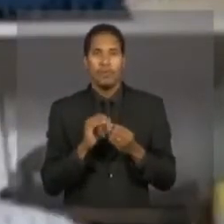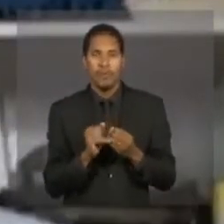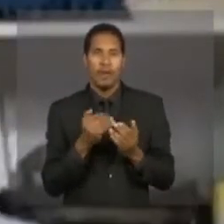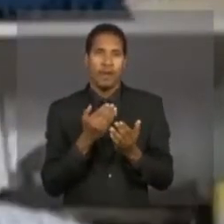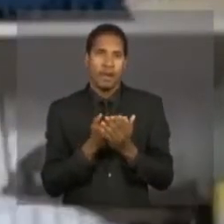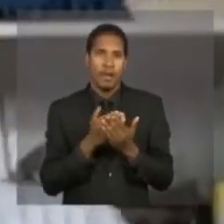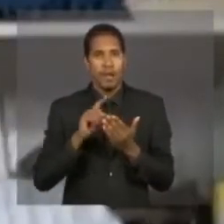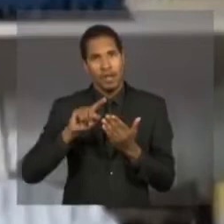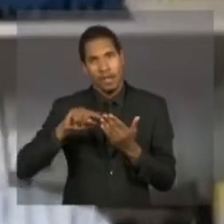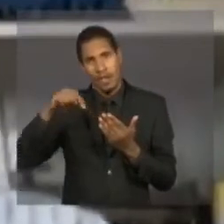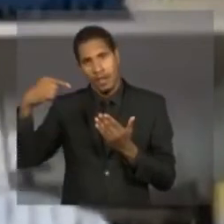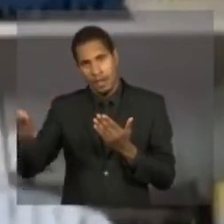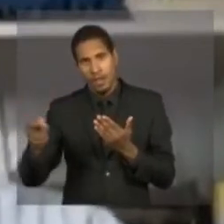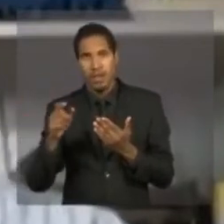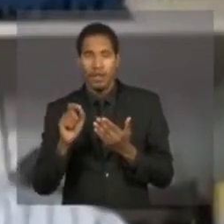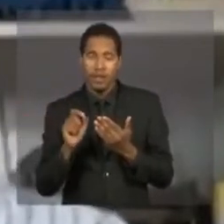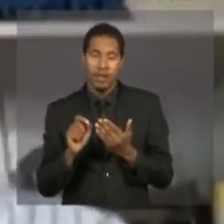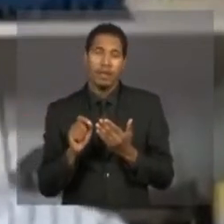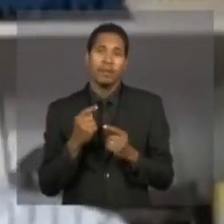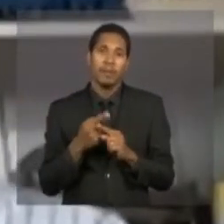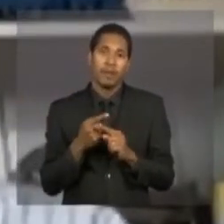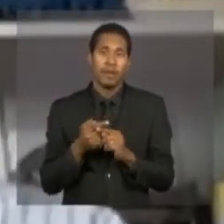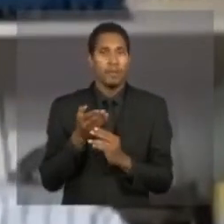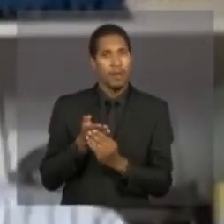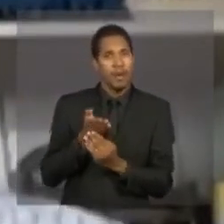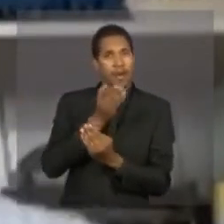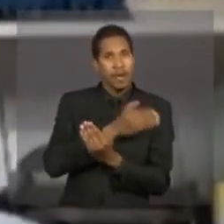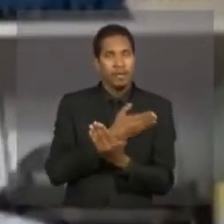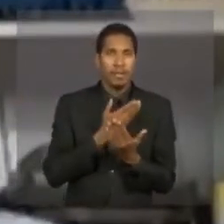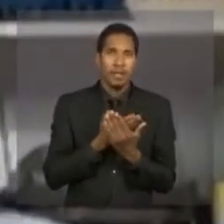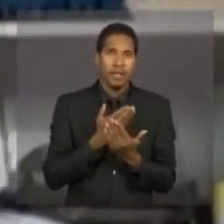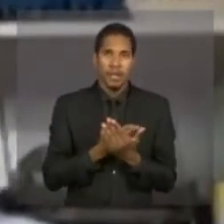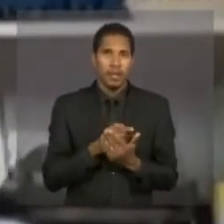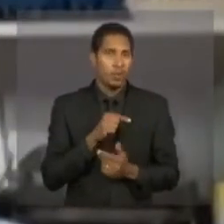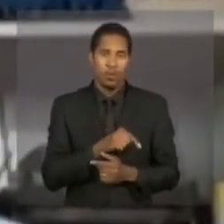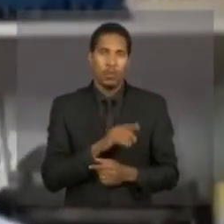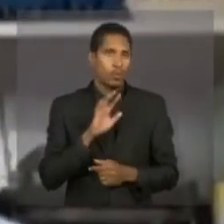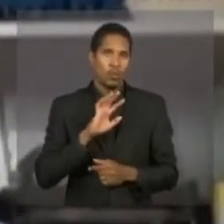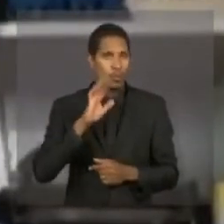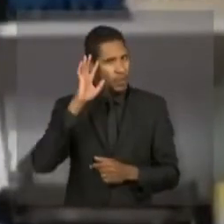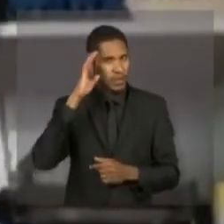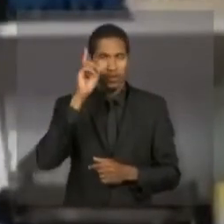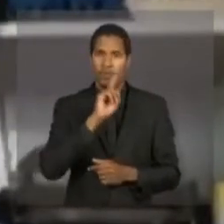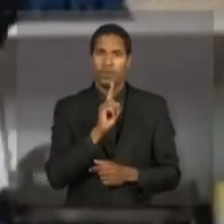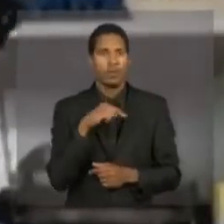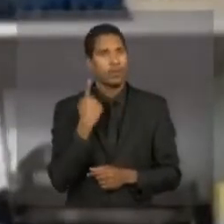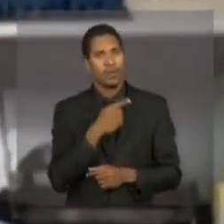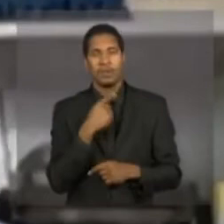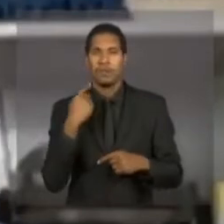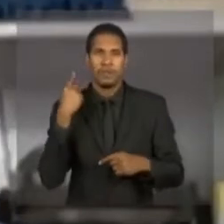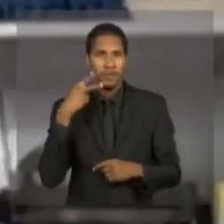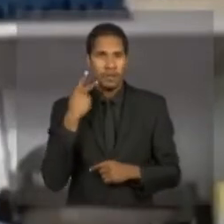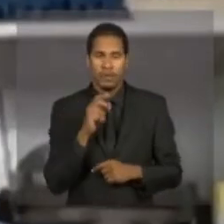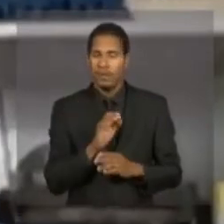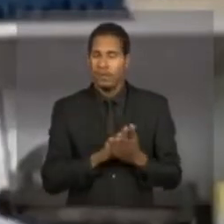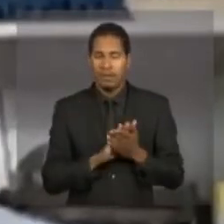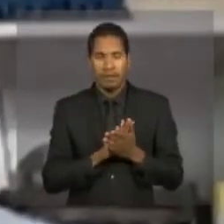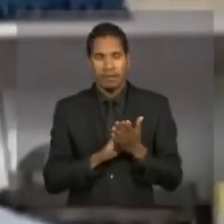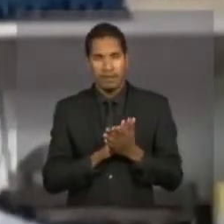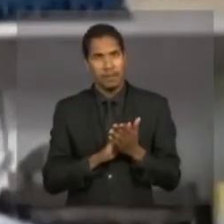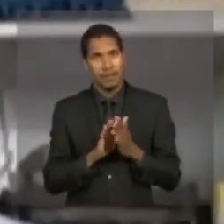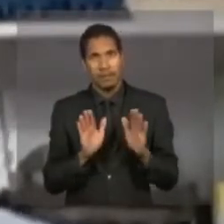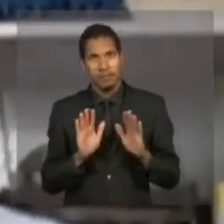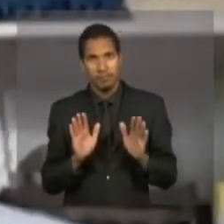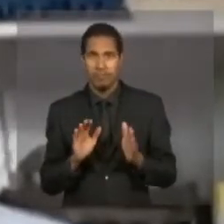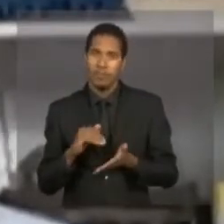as condições para a volta às aulas não serão decididas por nós, vereadores, nem pelo secretário